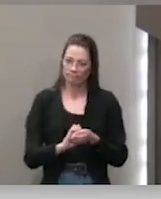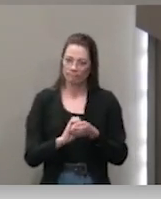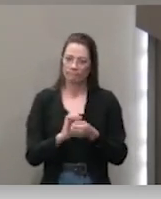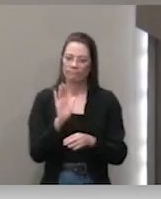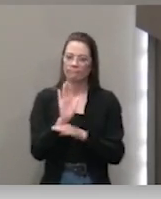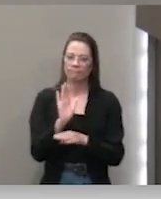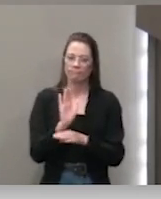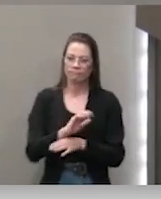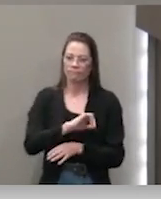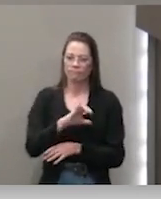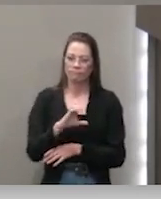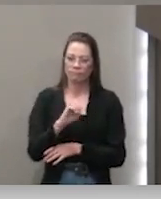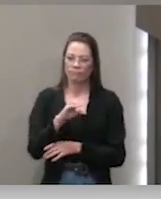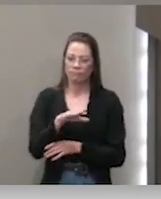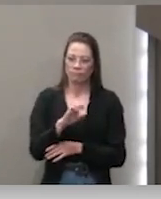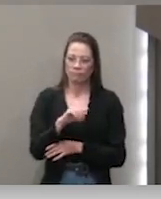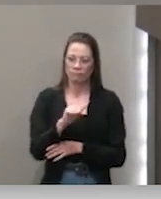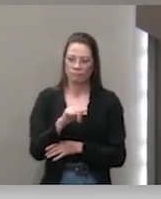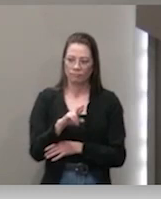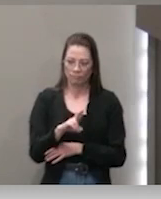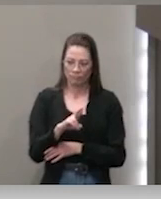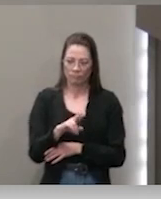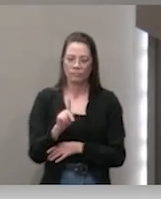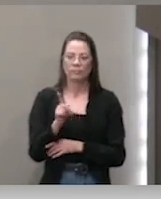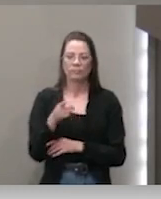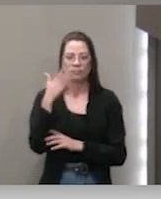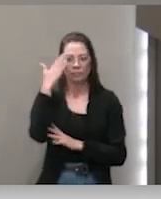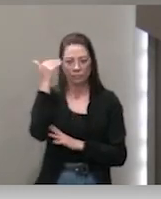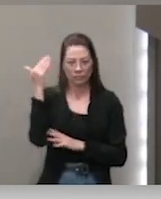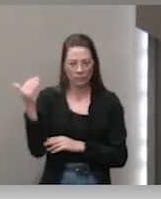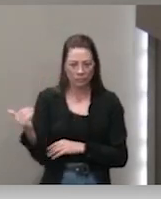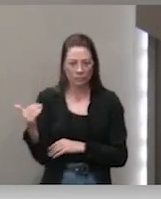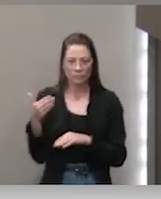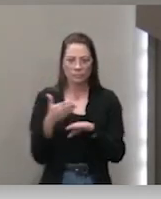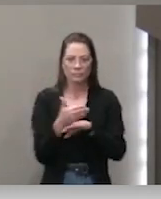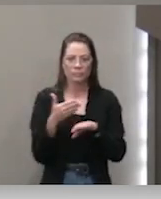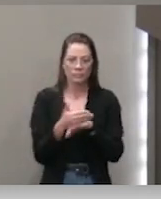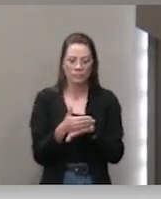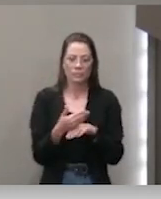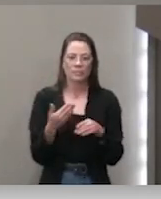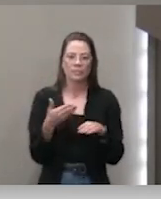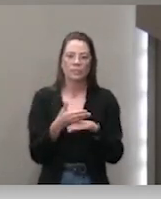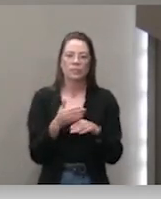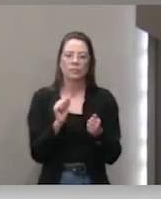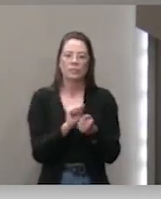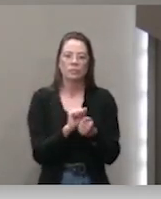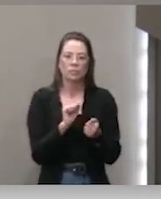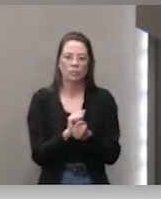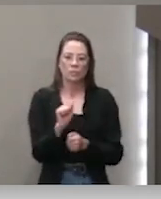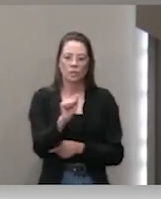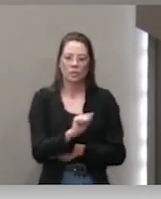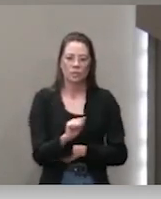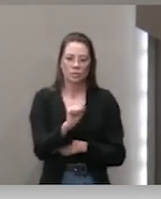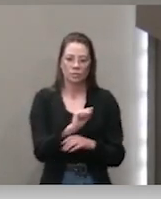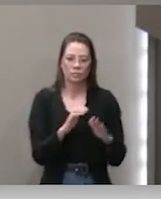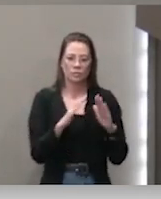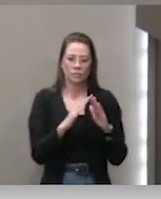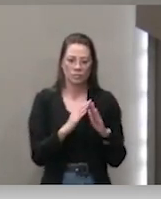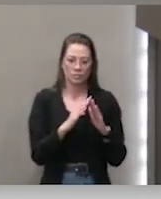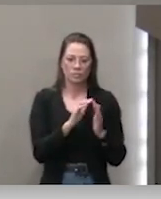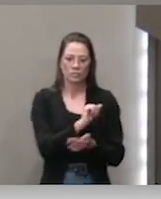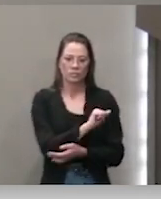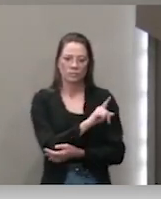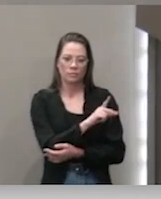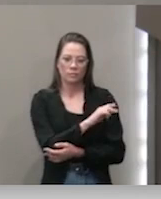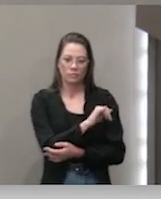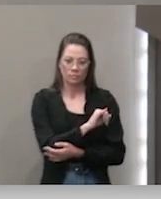vereador Pereto, Josemar, que vai ser candidato lá na Santa Maria 2, sucesso aí no pleito eleitoral. A Adri, da minha assessoria aí, anos